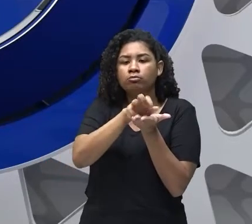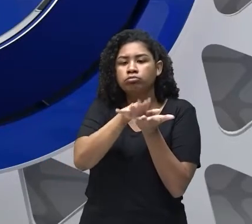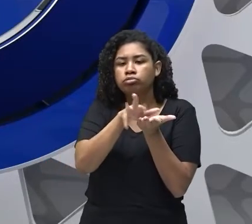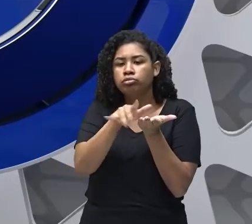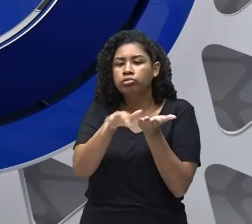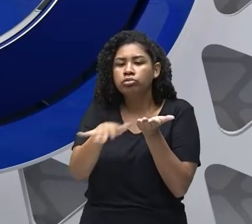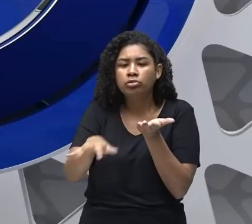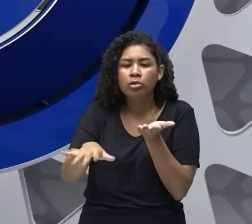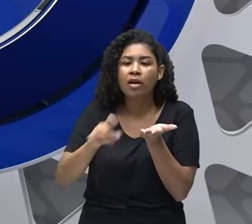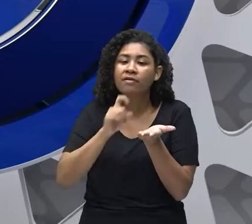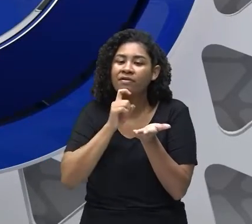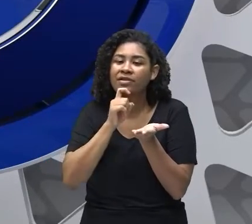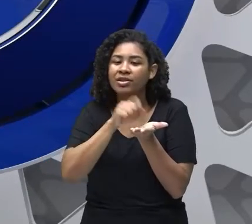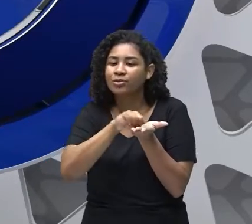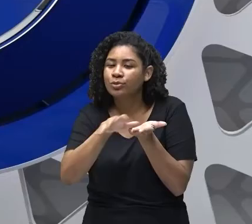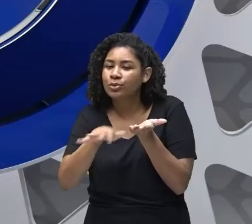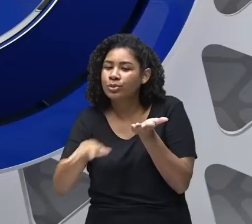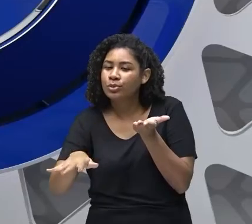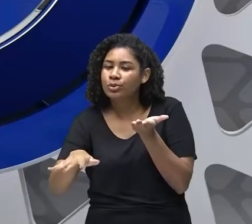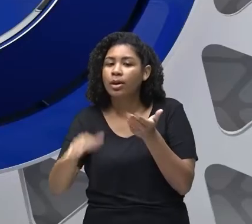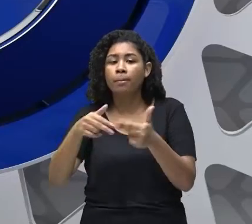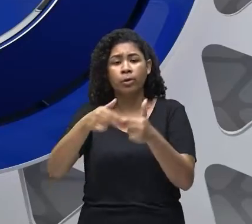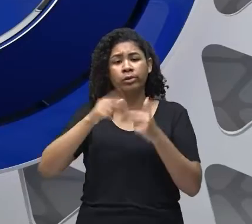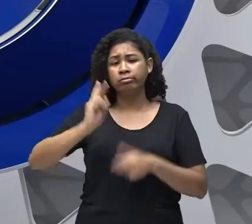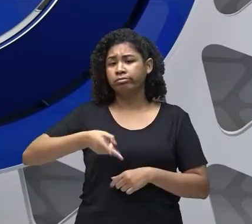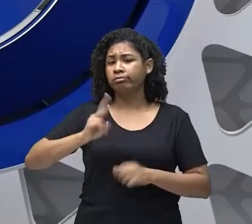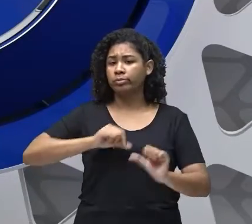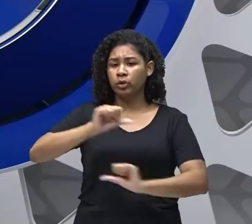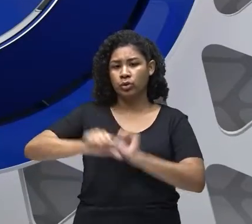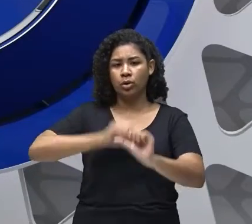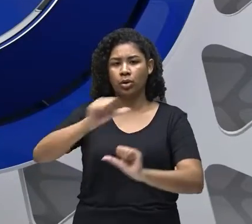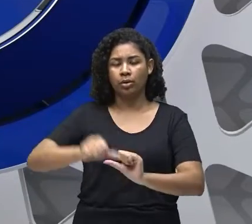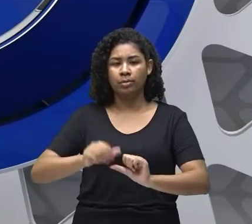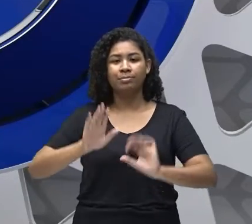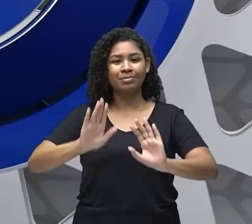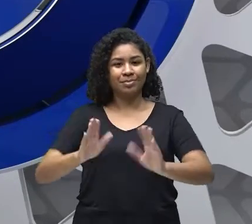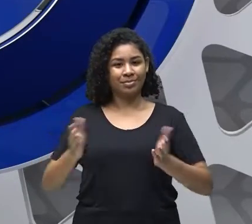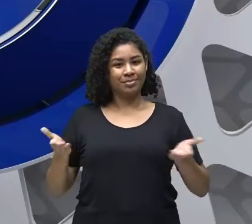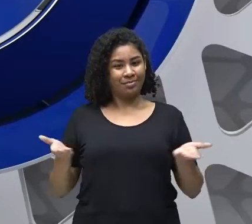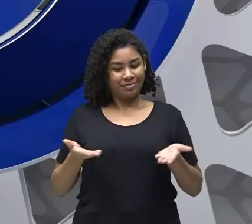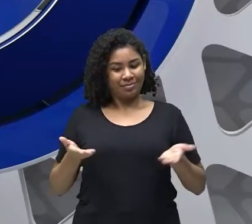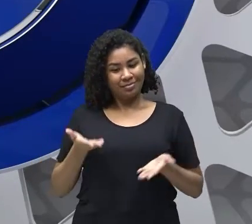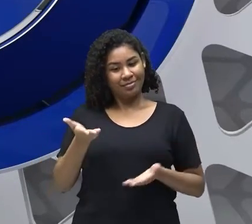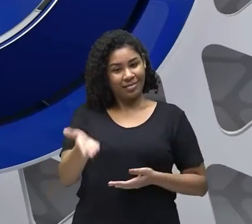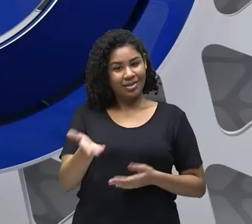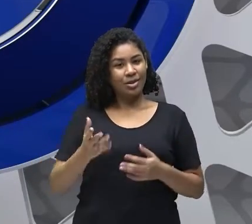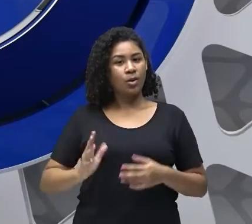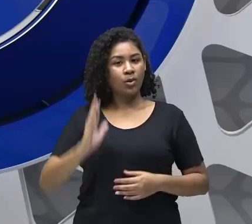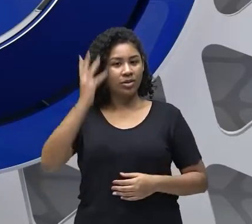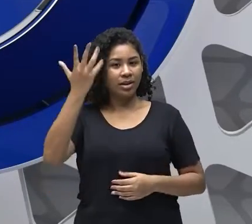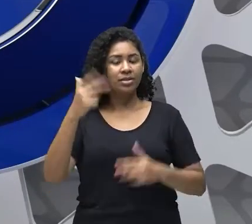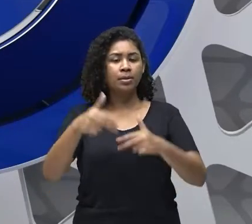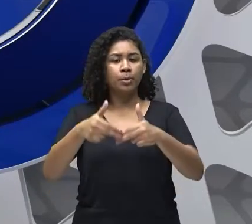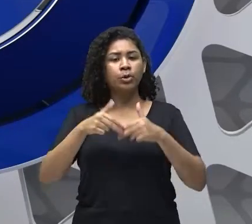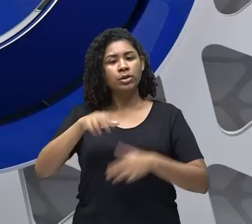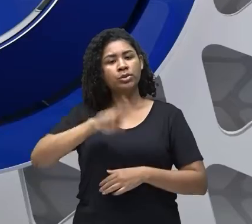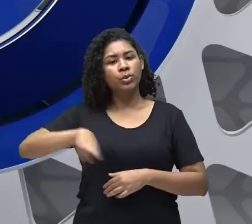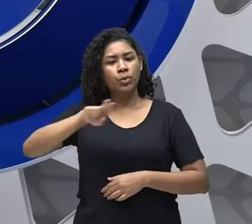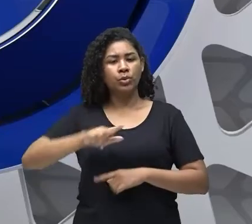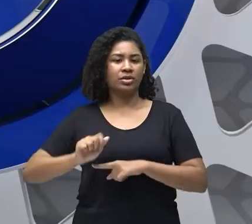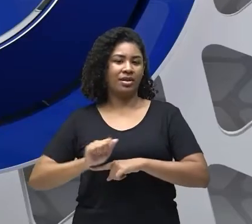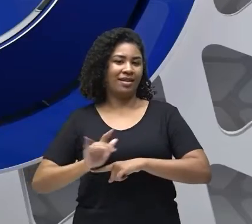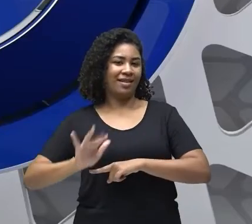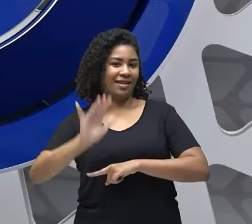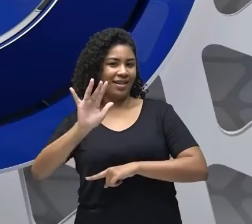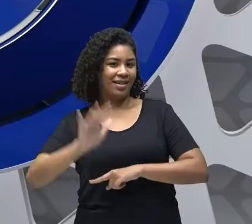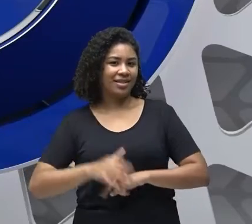Então essa troca é inverso. Eu vou pegar o ar quente e vou transformar num ar frio, tá? Então para isso tem a utilização de gás,